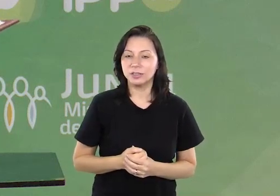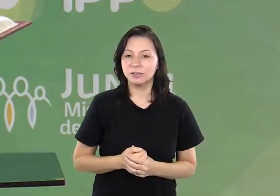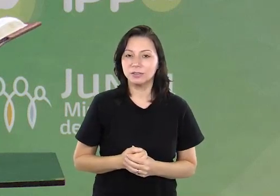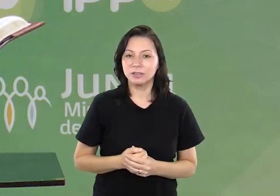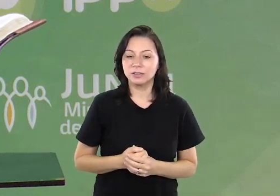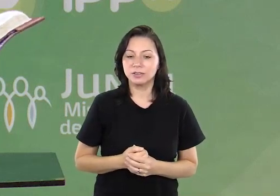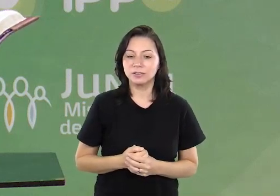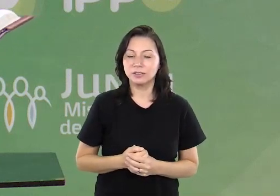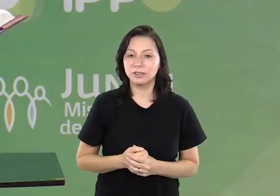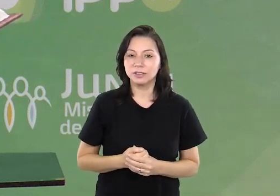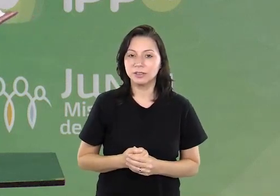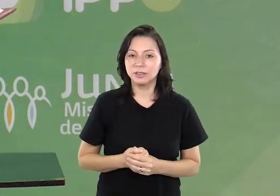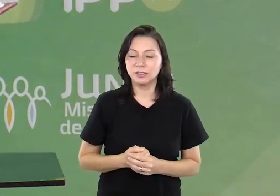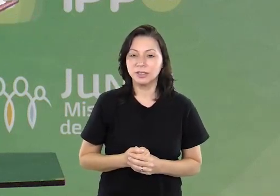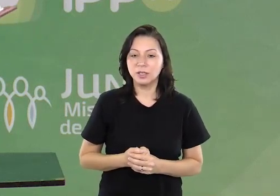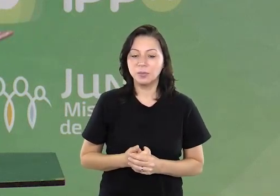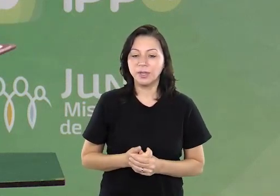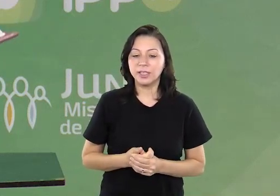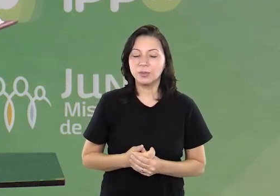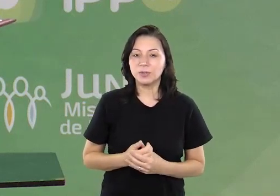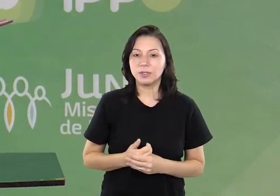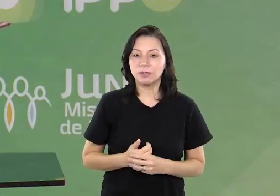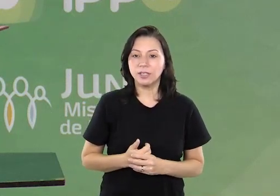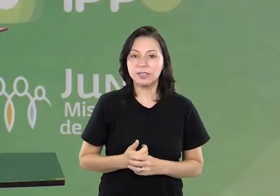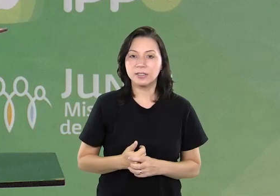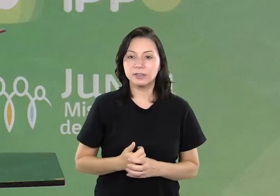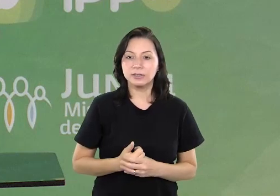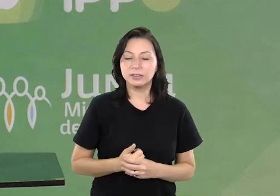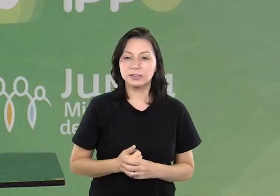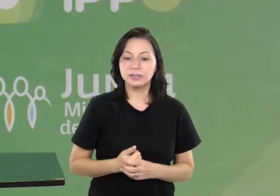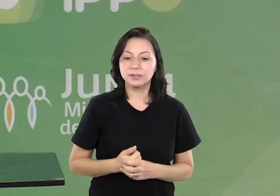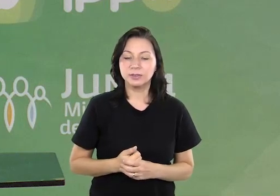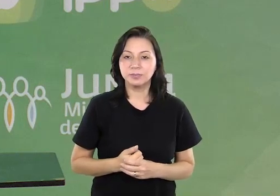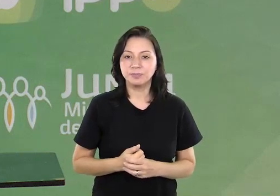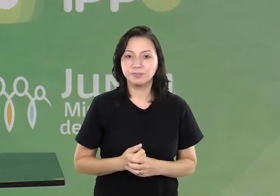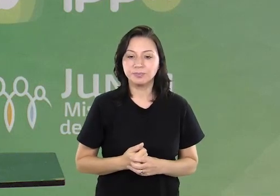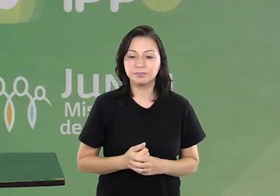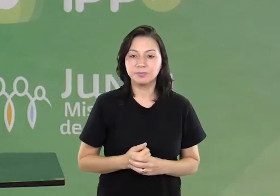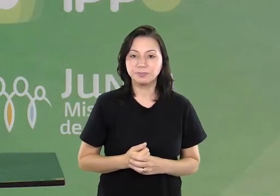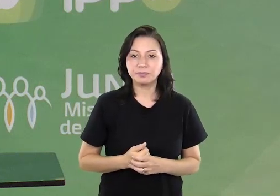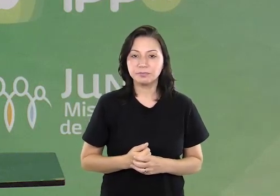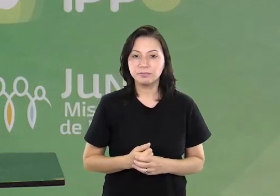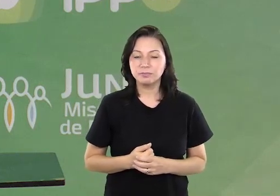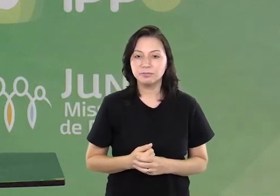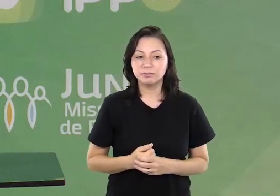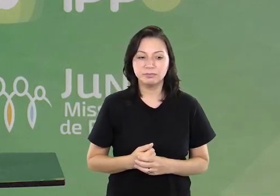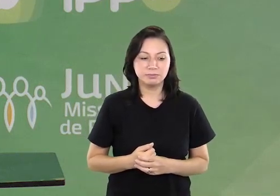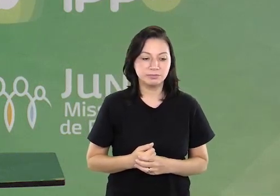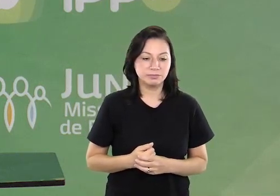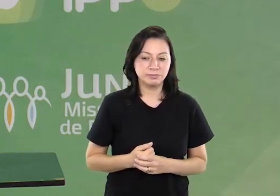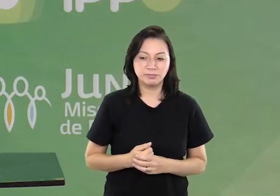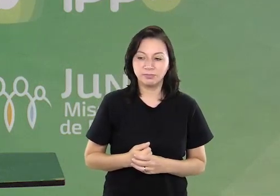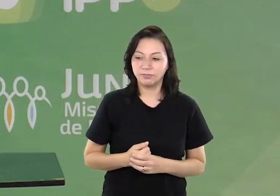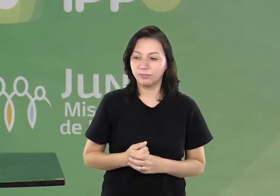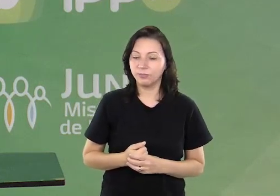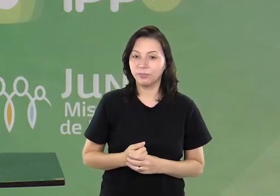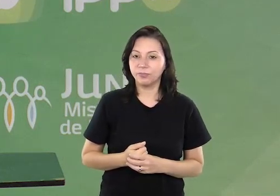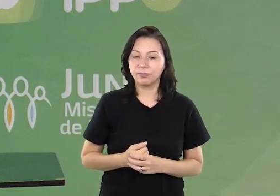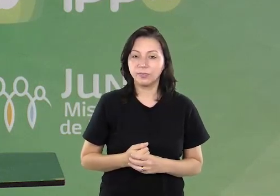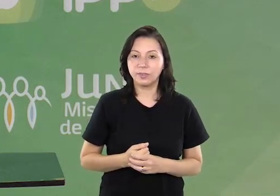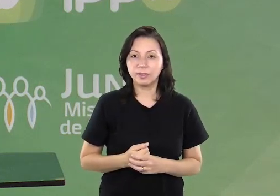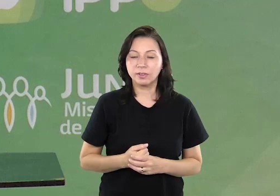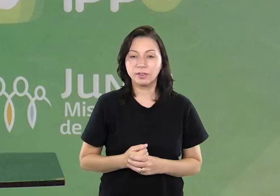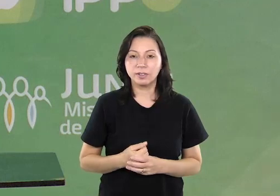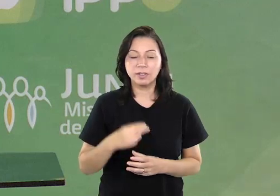fazendo isso como um experimento uma experiência uma tentativa de